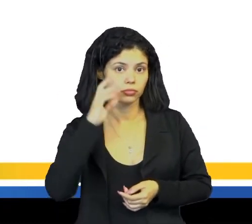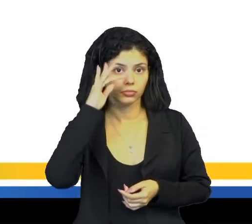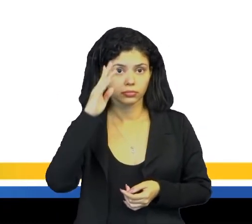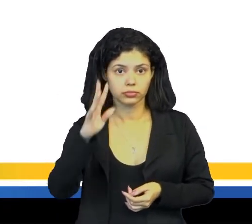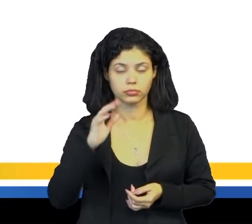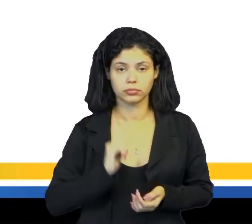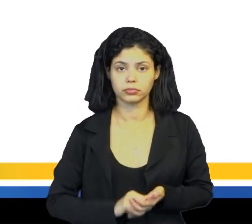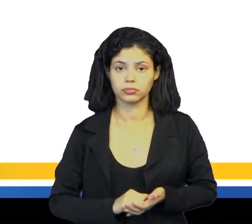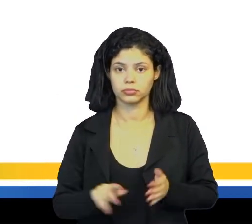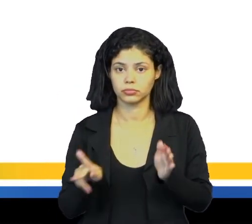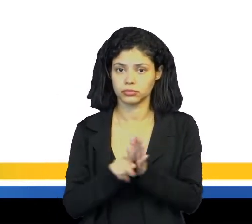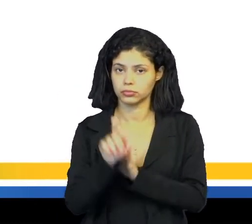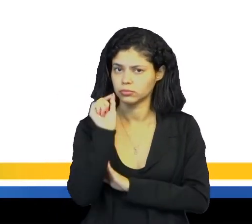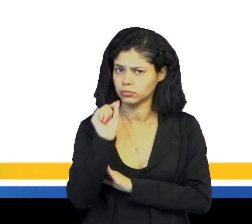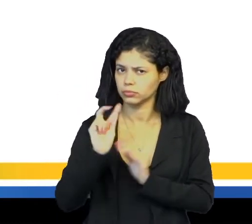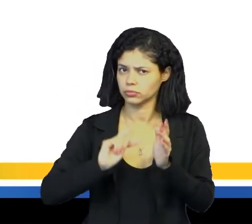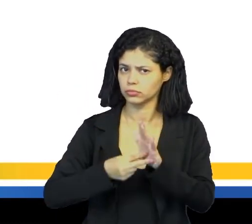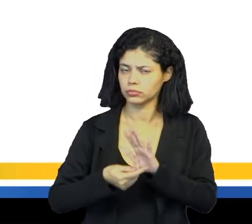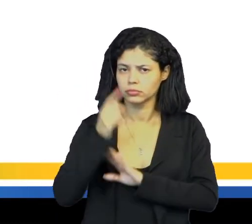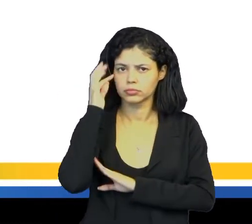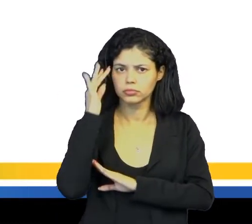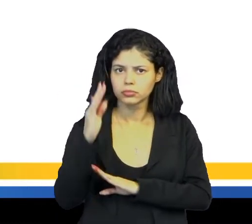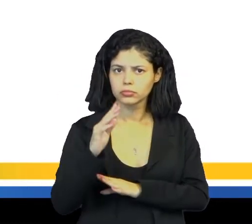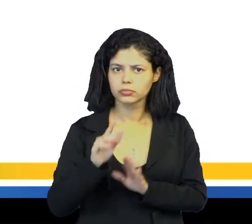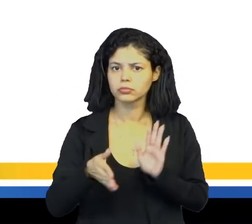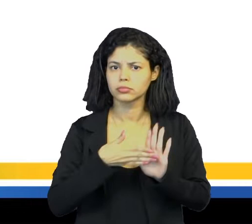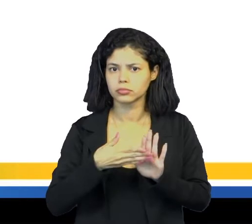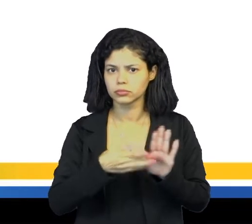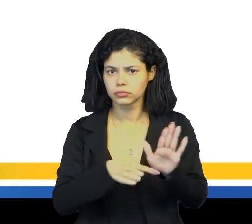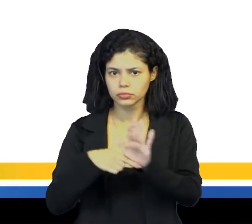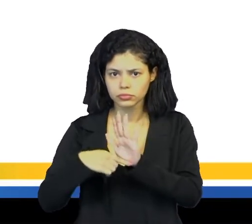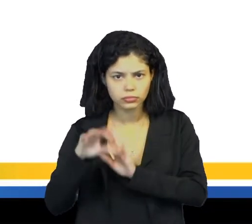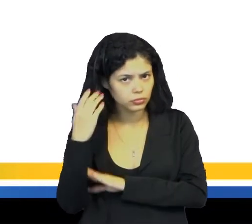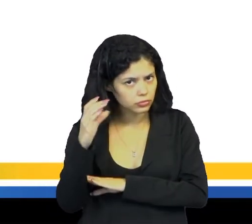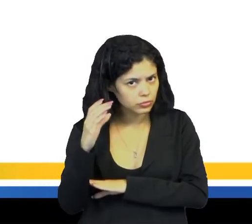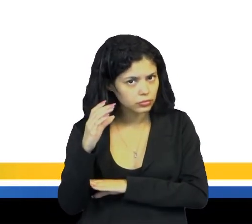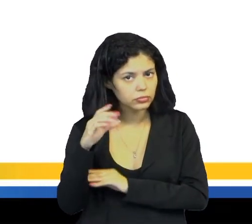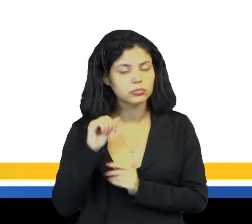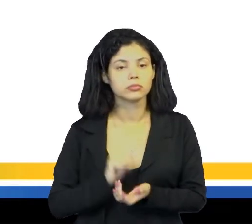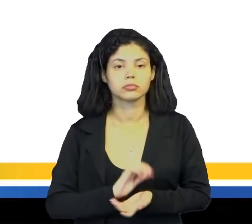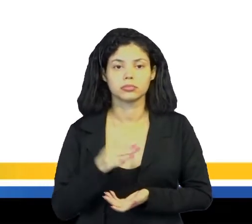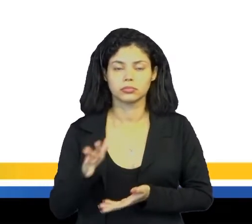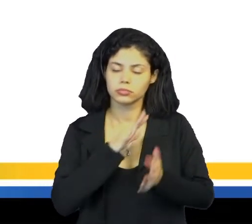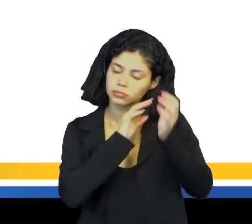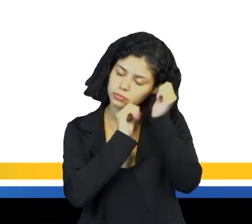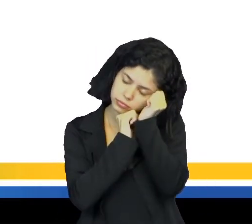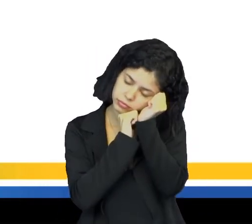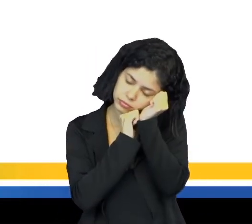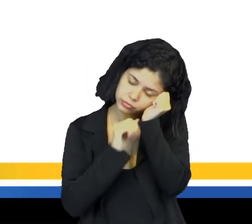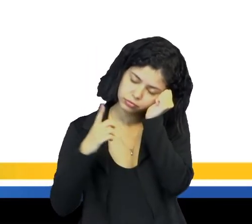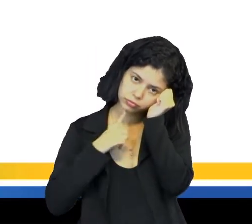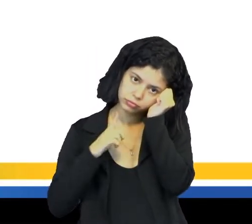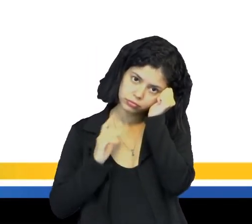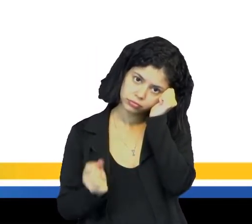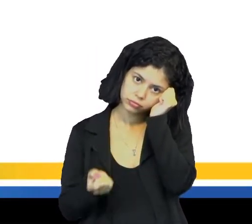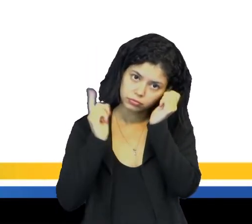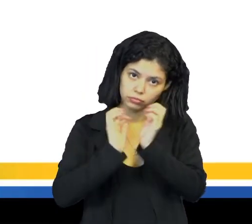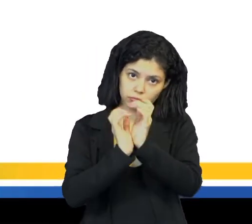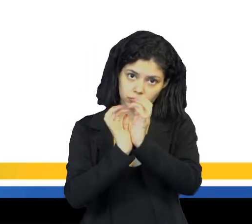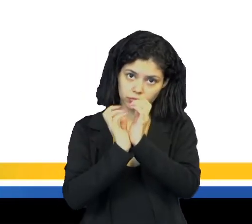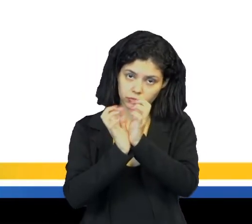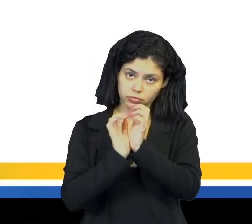sonhos. Sonhos, eles não são provados cientificamente. Quando você dorme, você tem uma alteração no